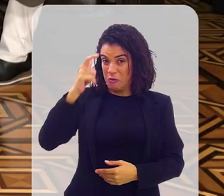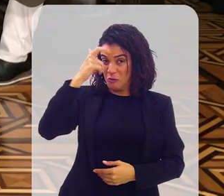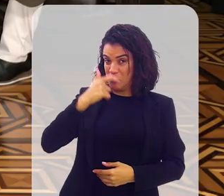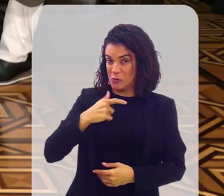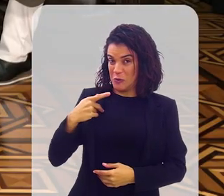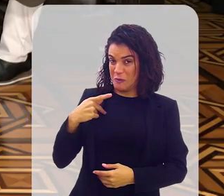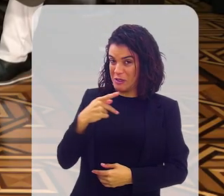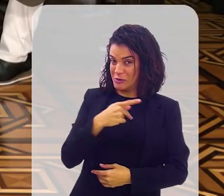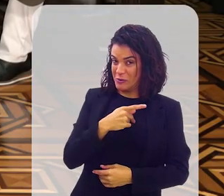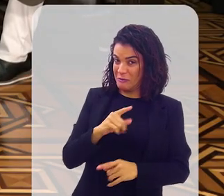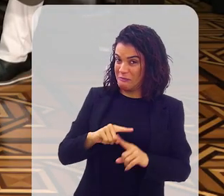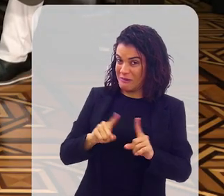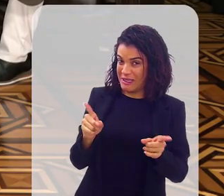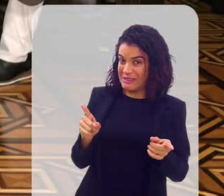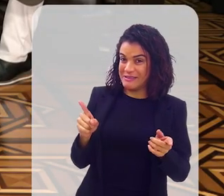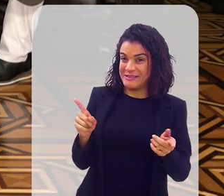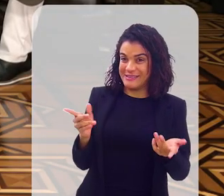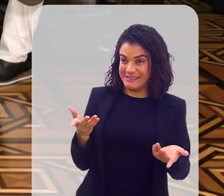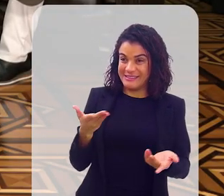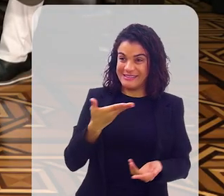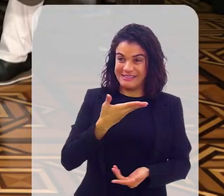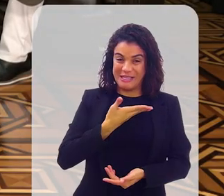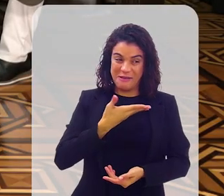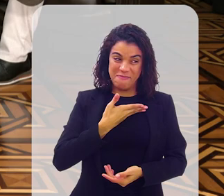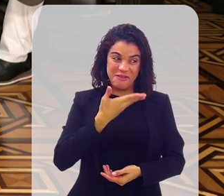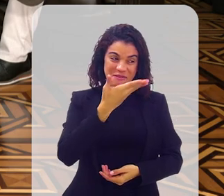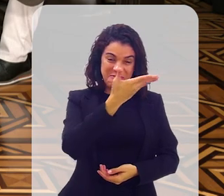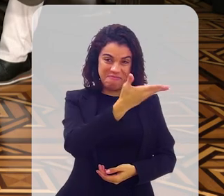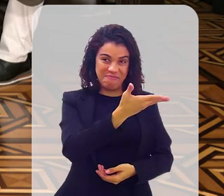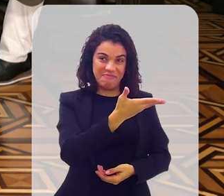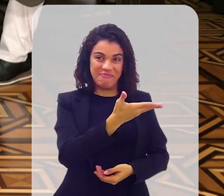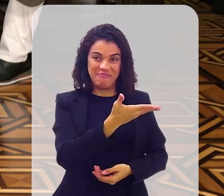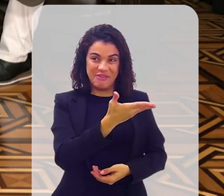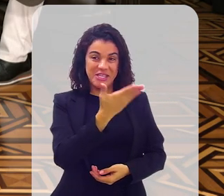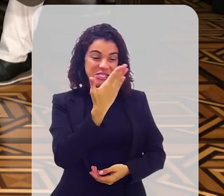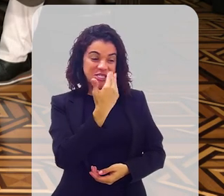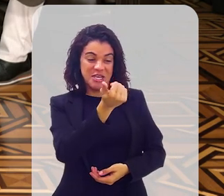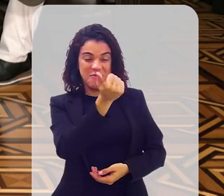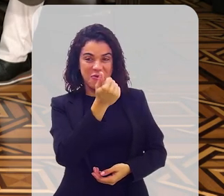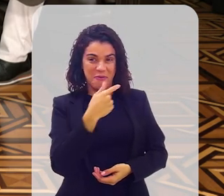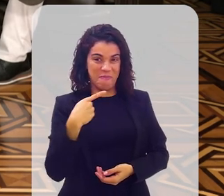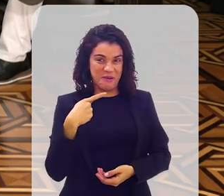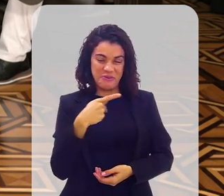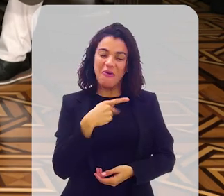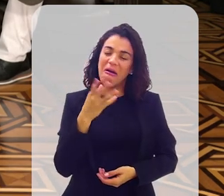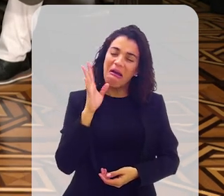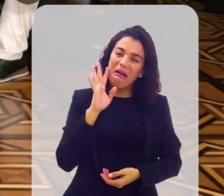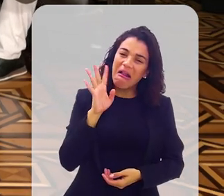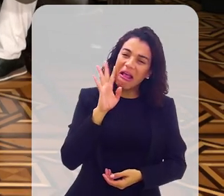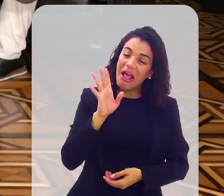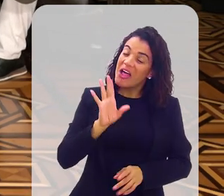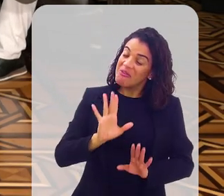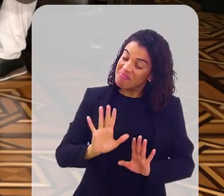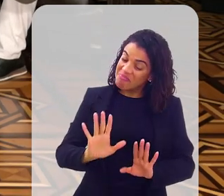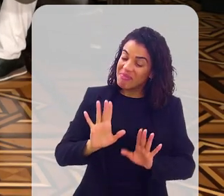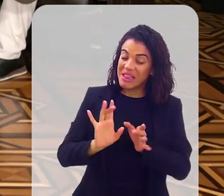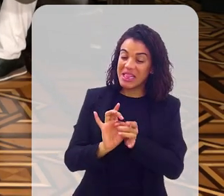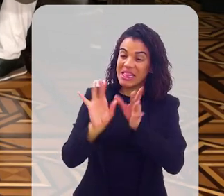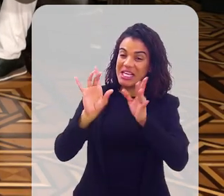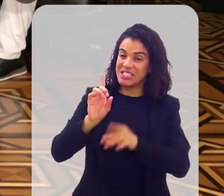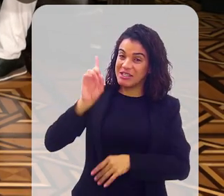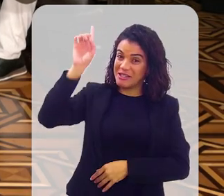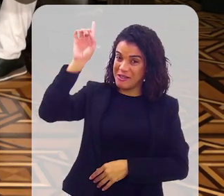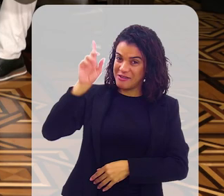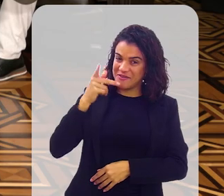sou um pastor, mas você sabe que hoje o nosso amigão lá já me chamou de pastor. Eu achei legal, deixa Deus falar. Eu